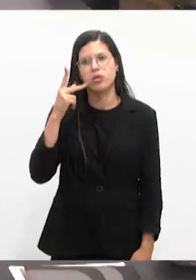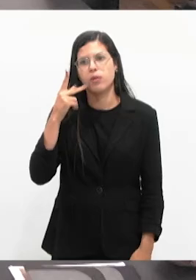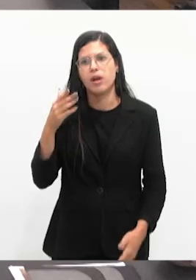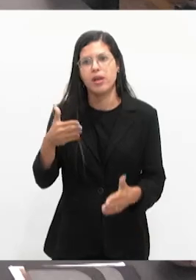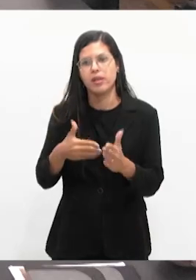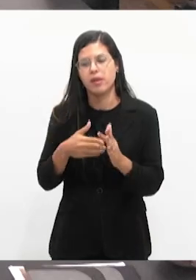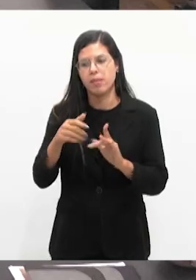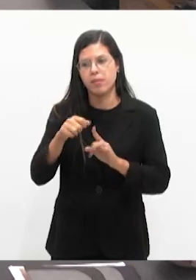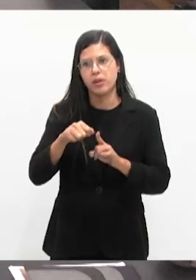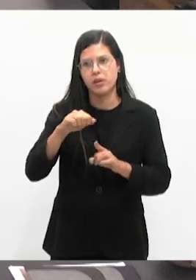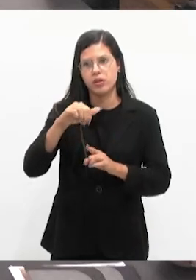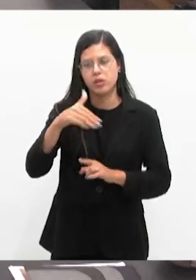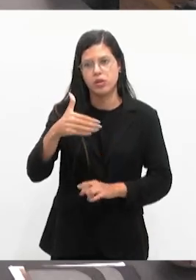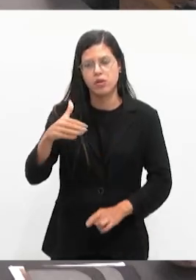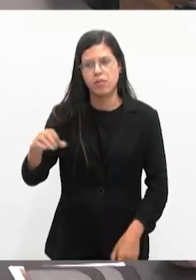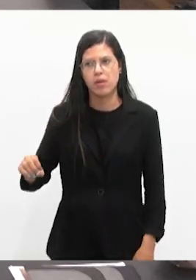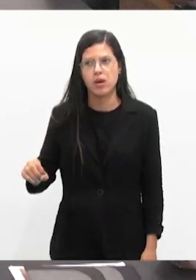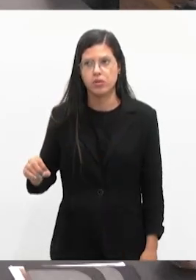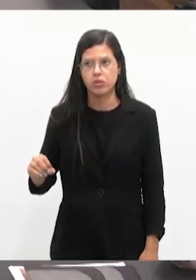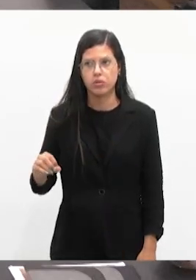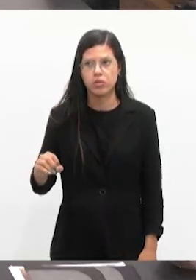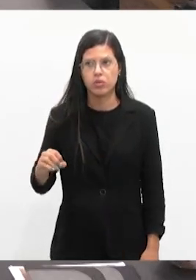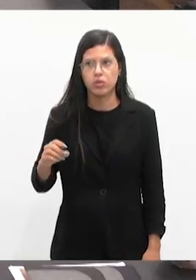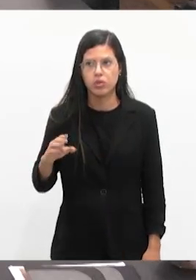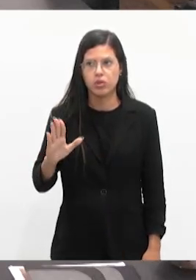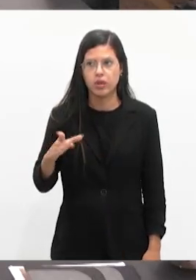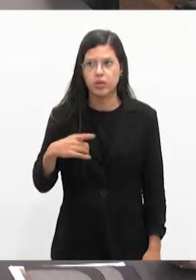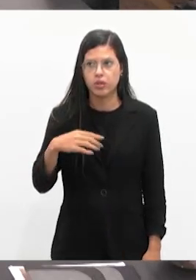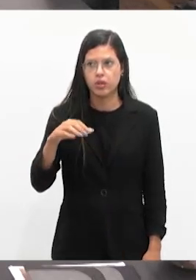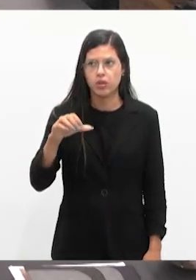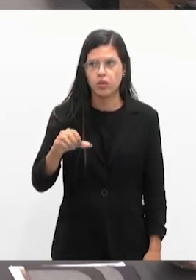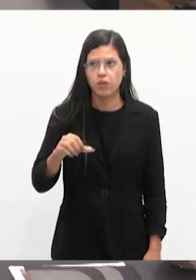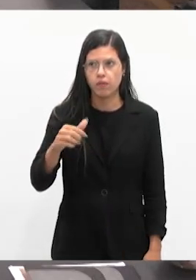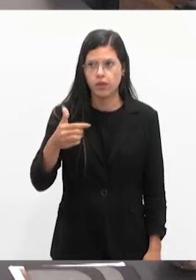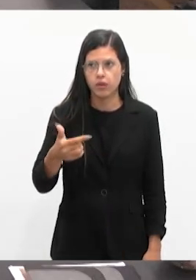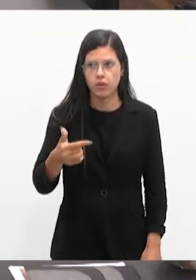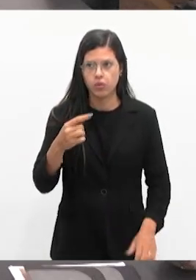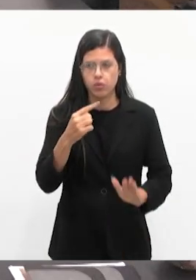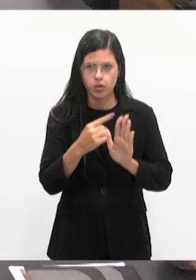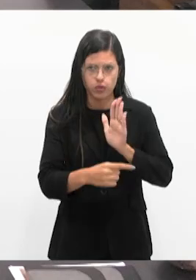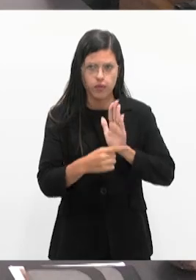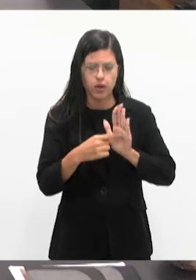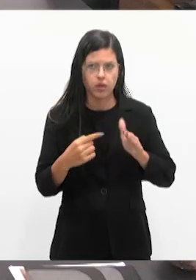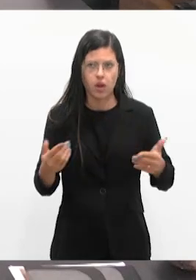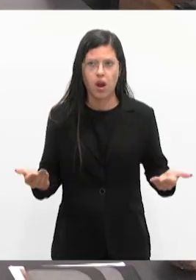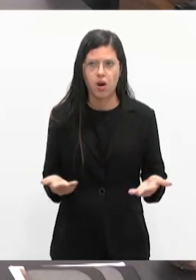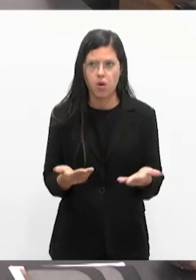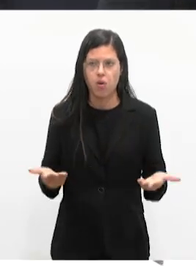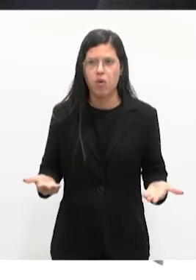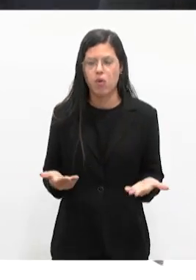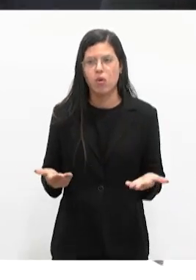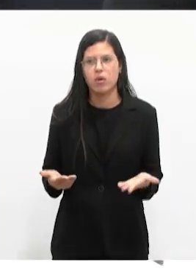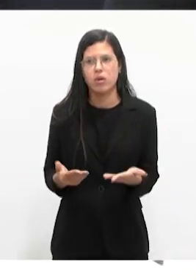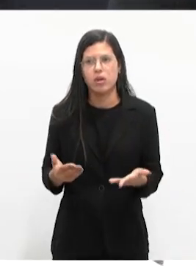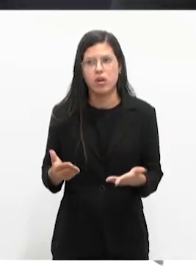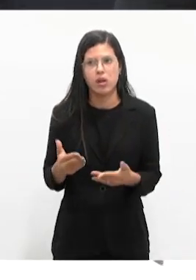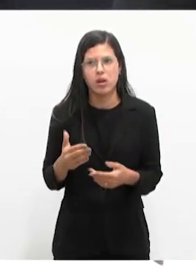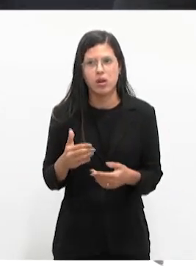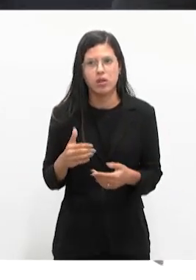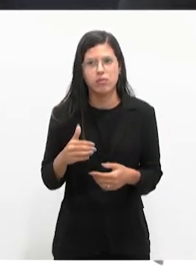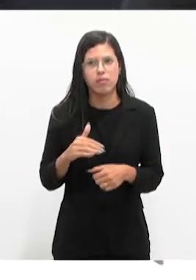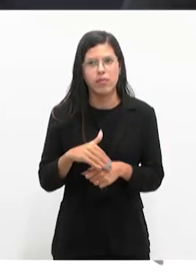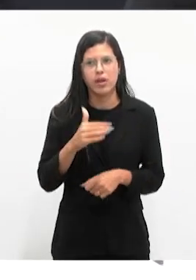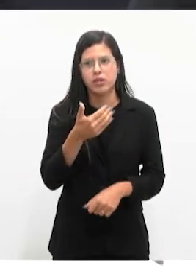março já tinha 92 vetos. Agora passou de 100